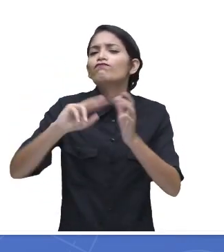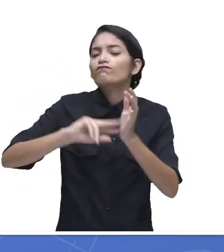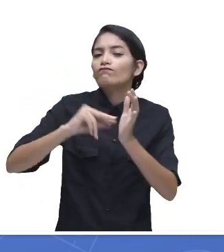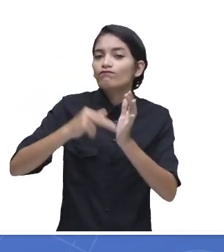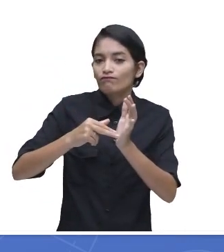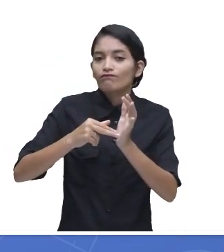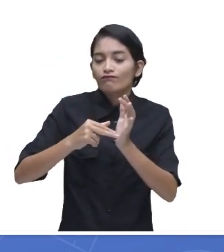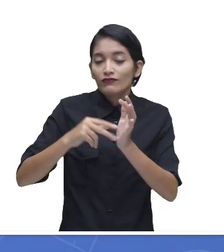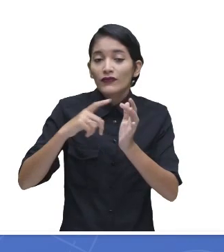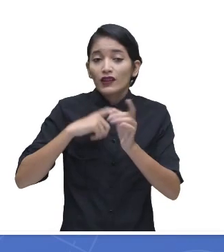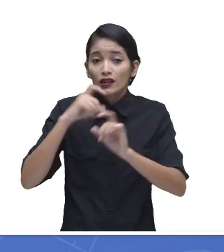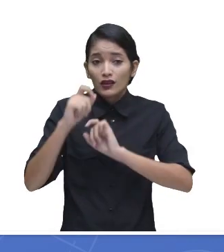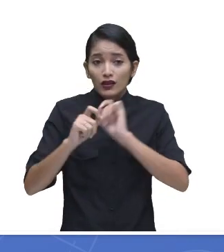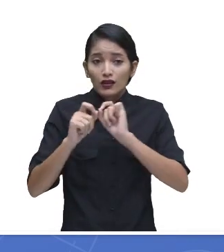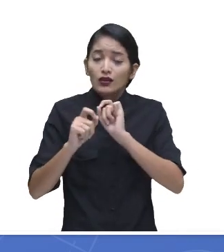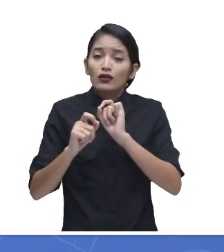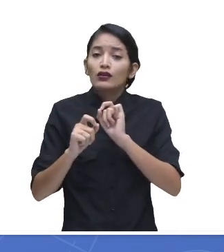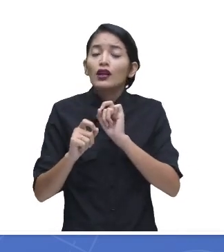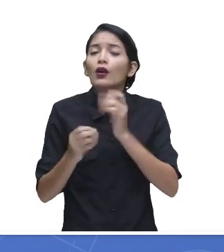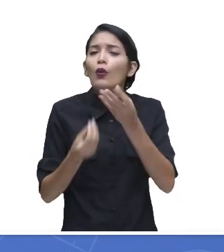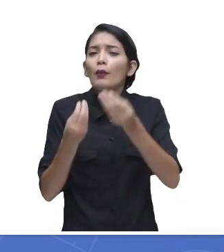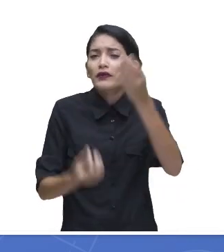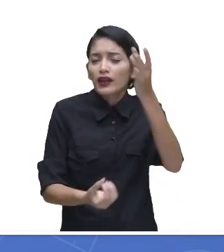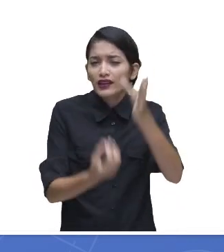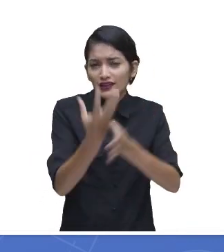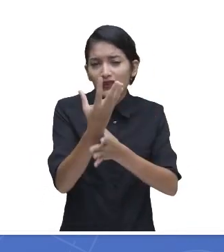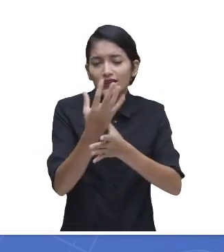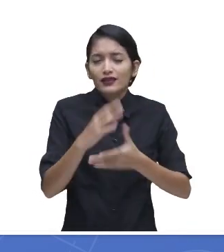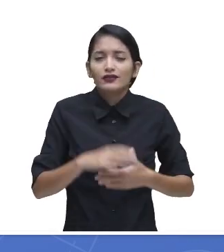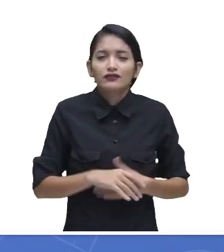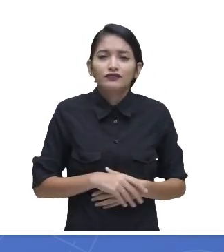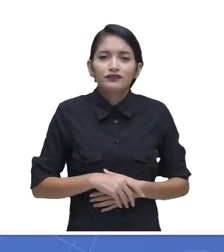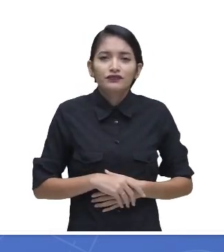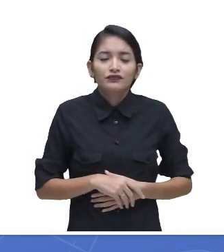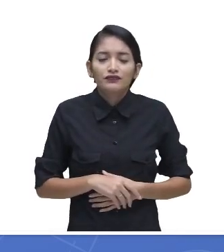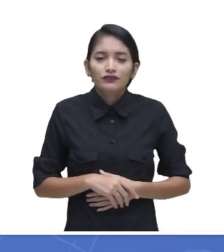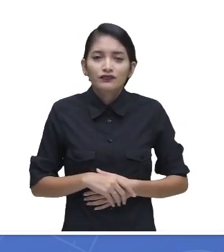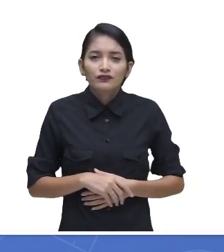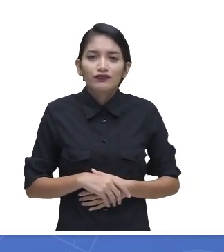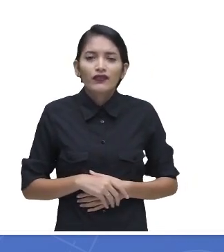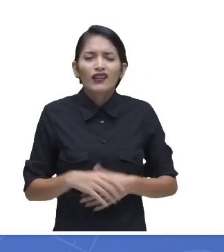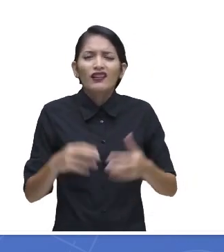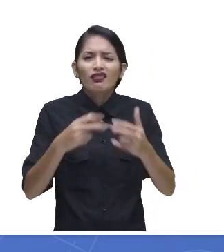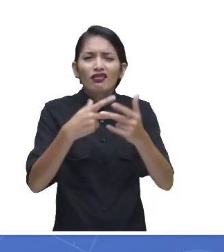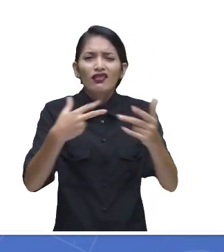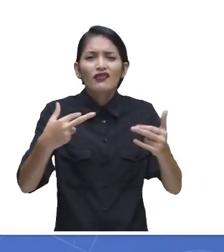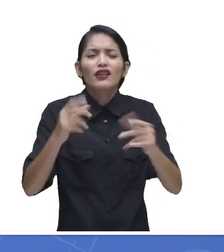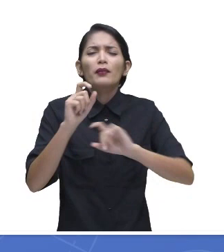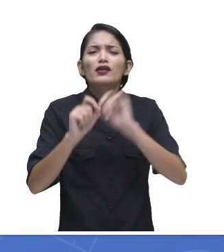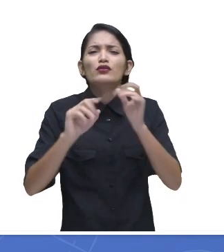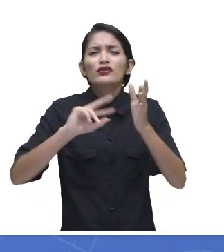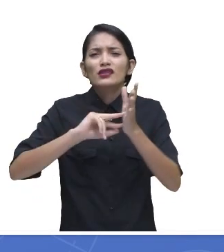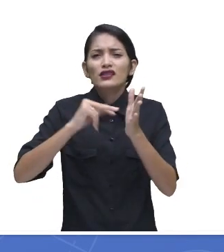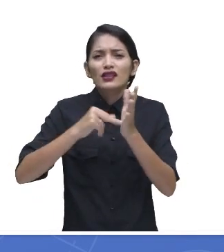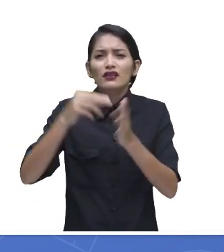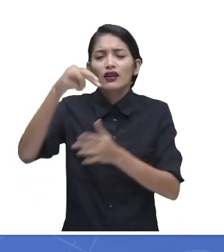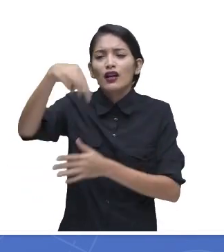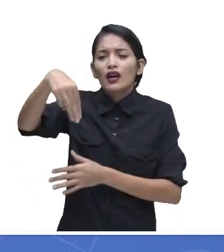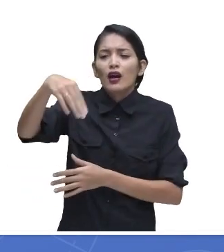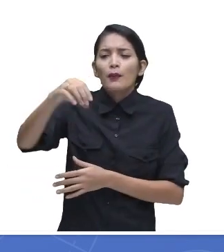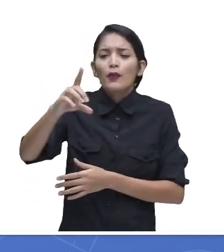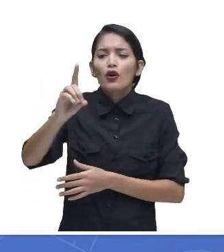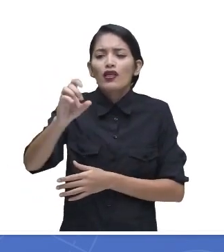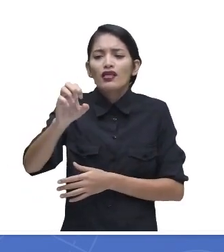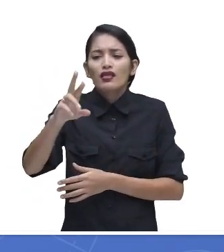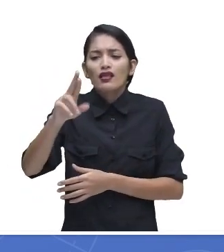uma etimologia, que é a origem da palavra. Né? Tem muita coisa aí, mas o que quer dizer moderno? Quer